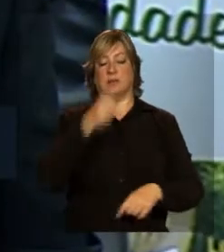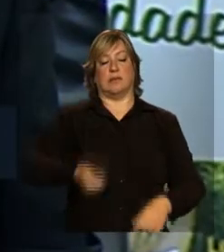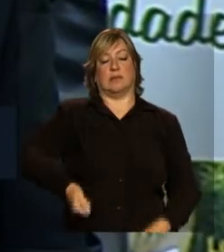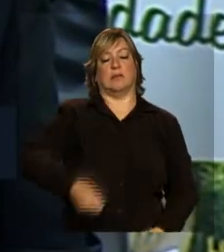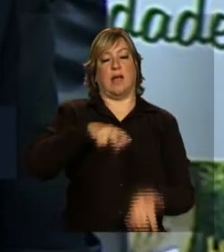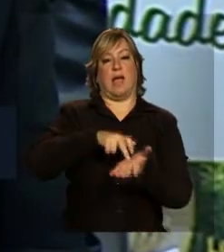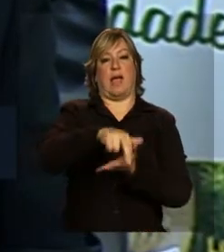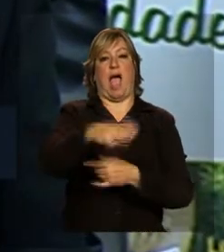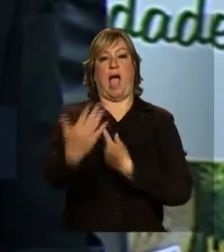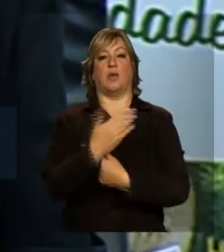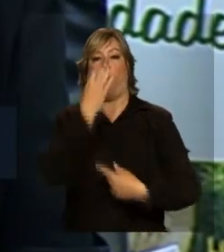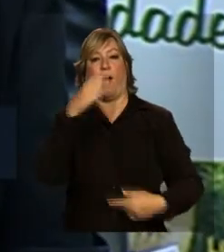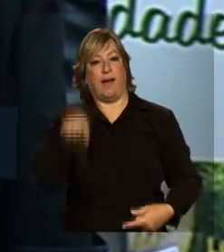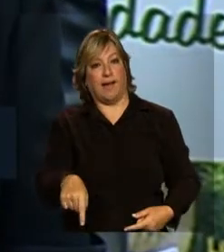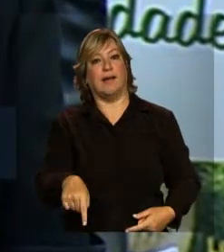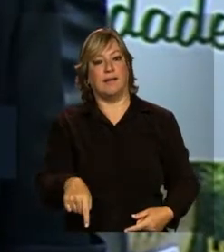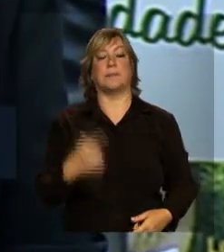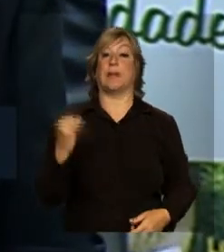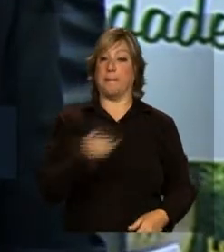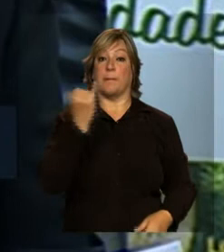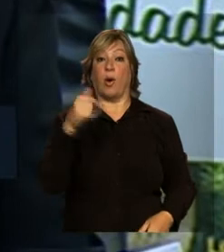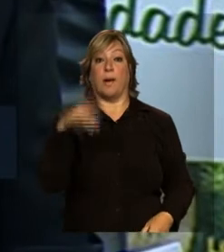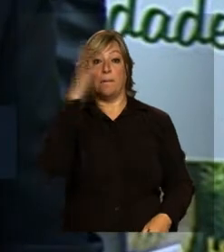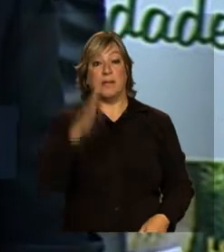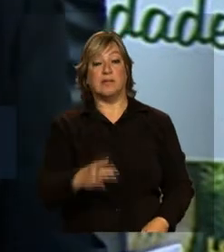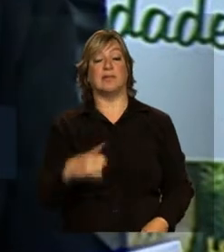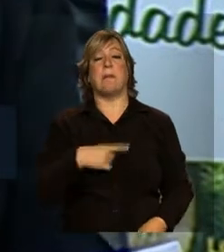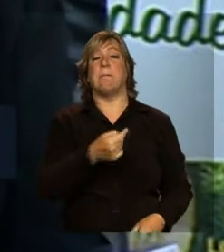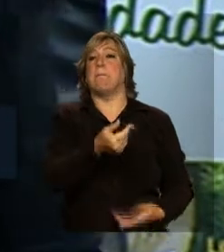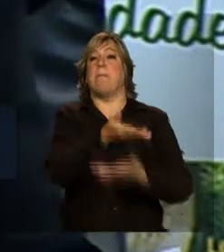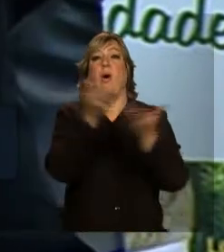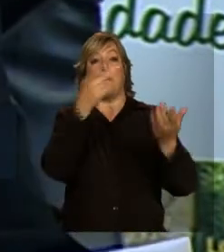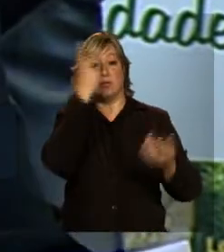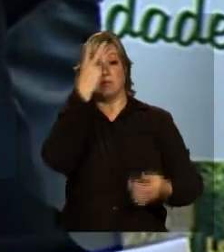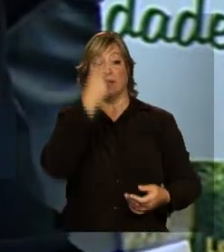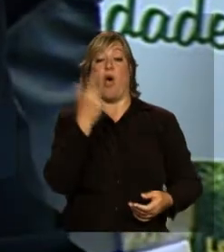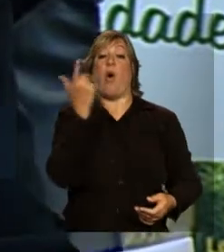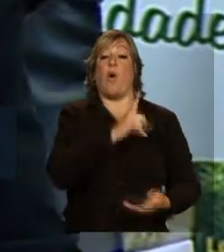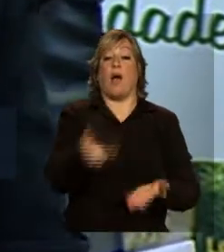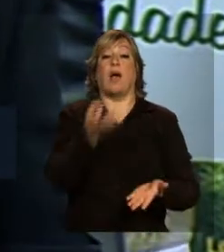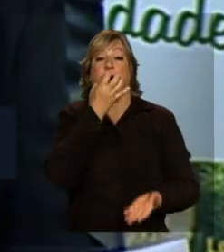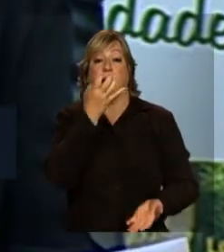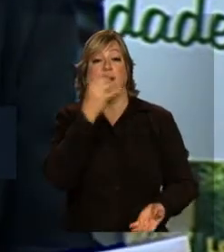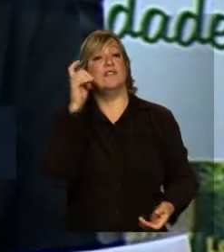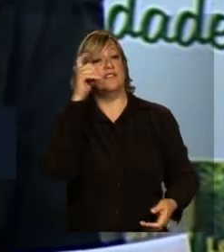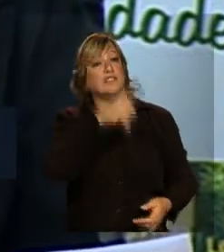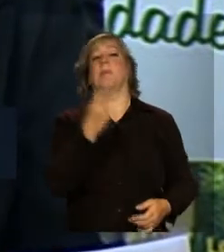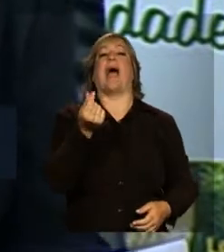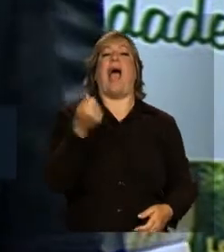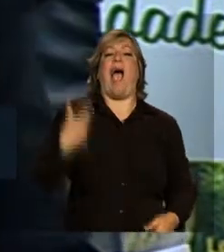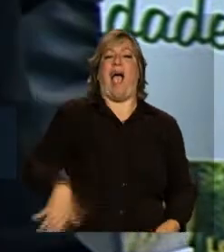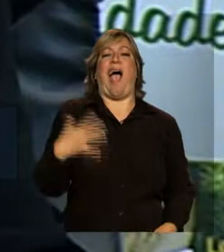dizer a vocês que no Brasil nós temos pouquíssima possibilidade de que as pessoas com deficiência visual tenham acesso a cães guias. É muito